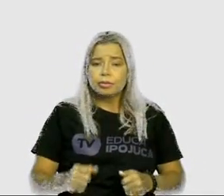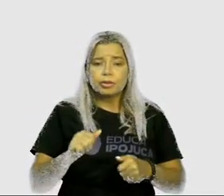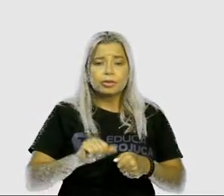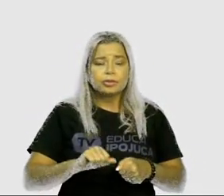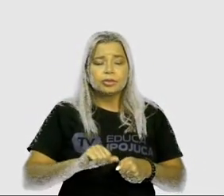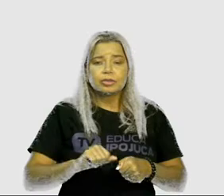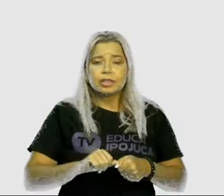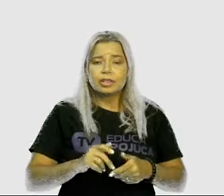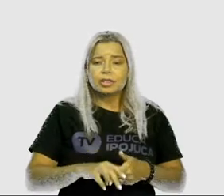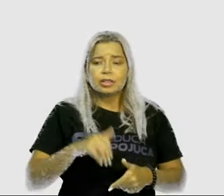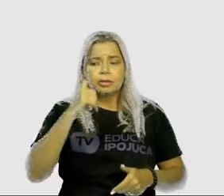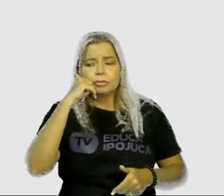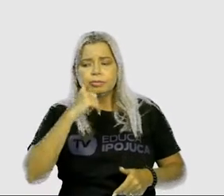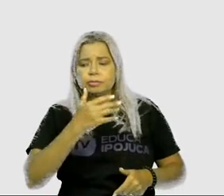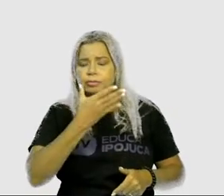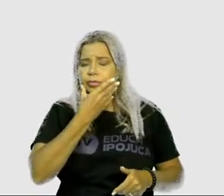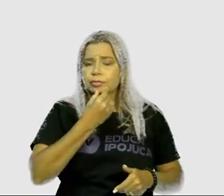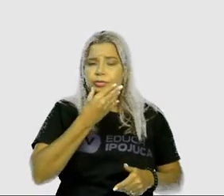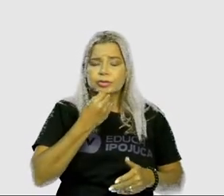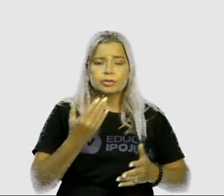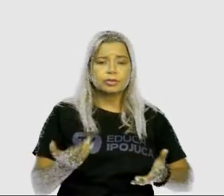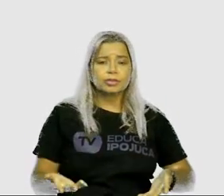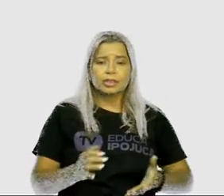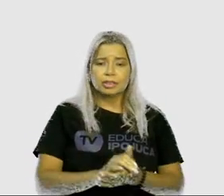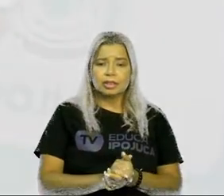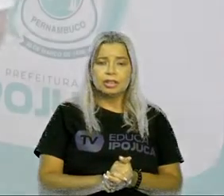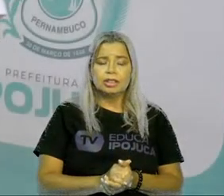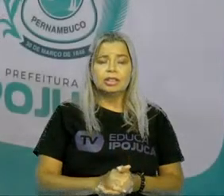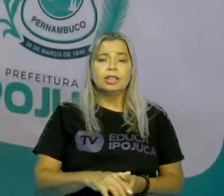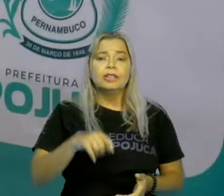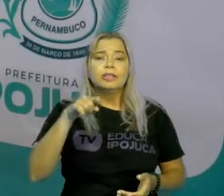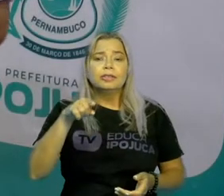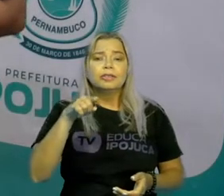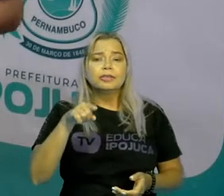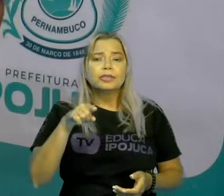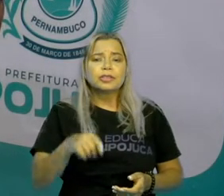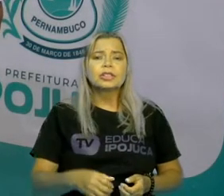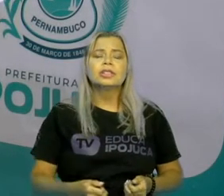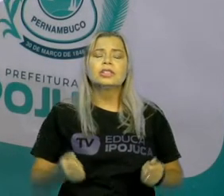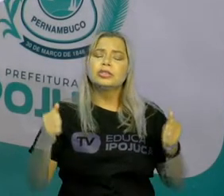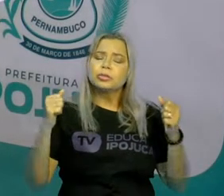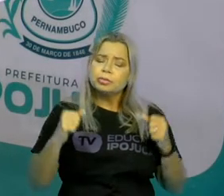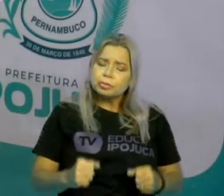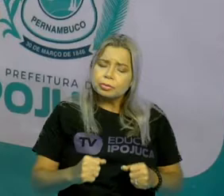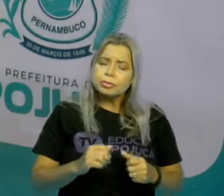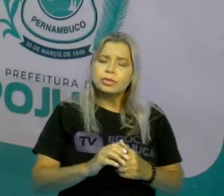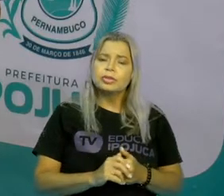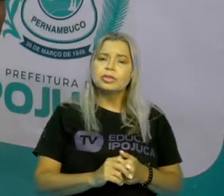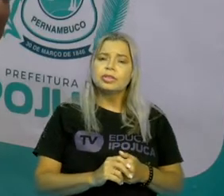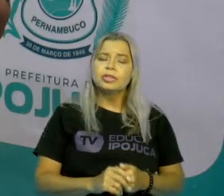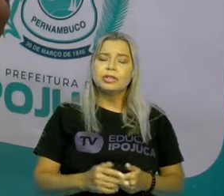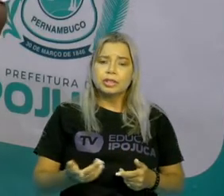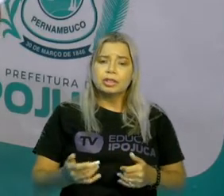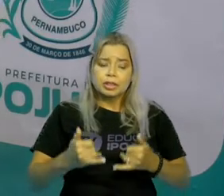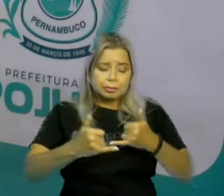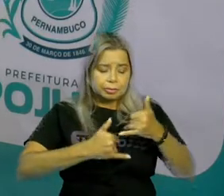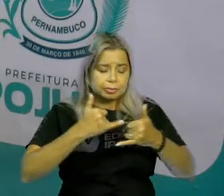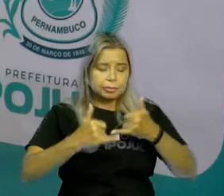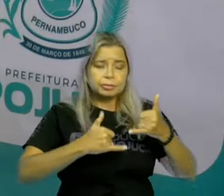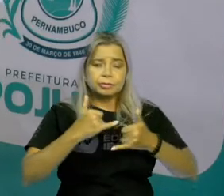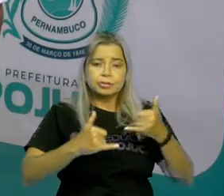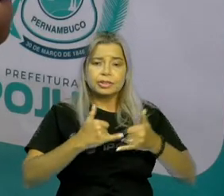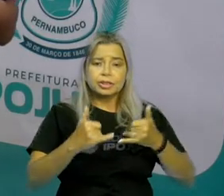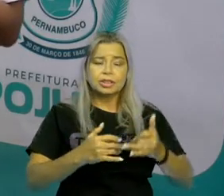E aqui, ó, vocês podem estar convidados a estarem jogando. Isso aqui é só um exemplo de jogo. Vocês podem criar formas